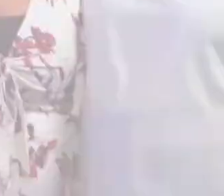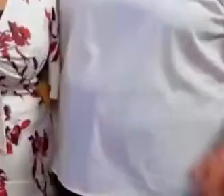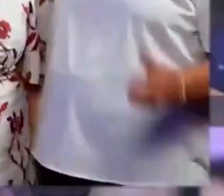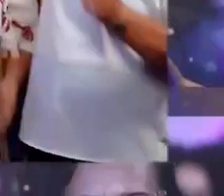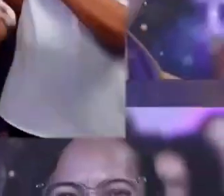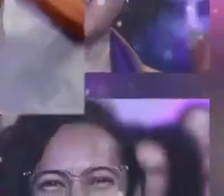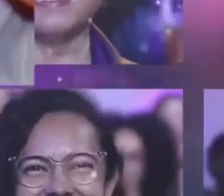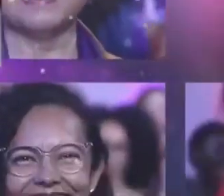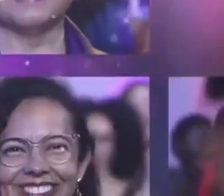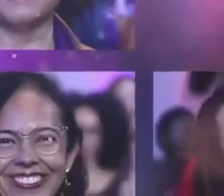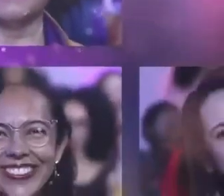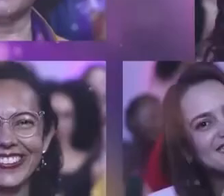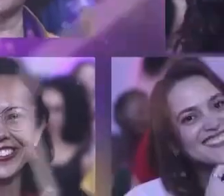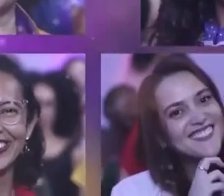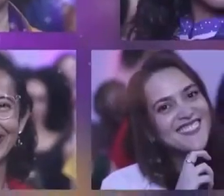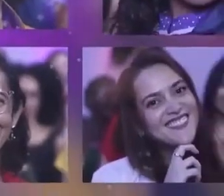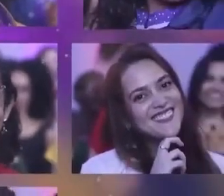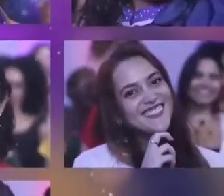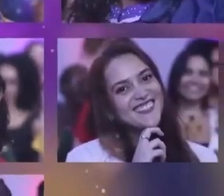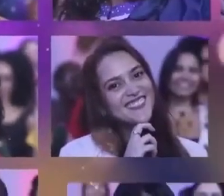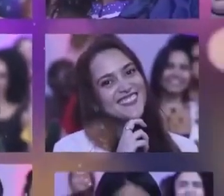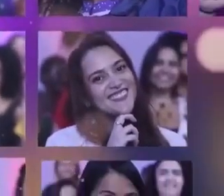Brasil.